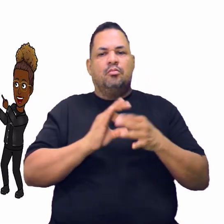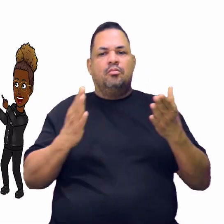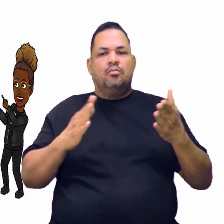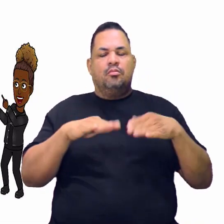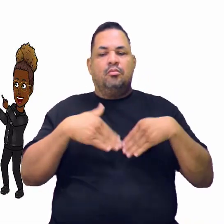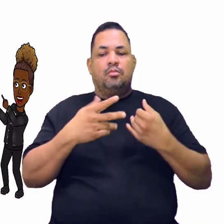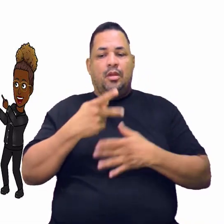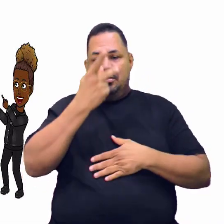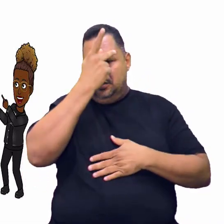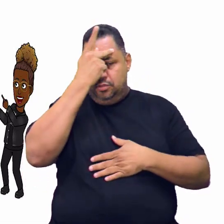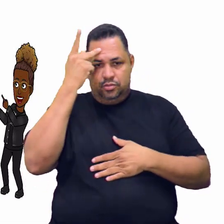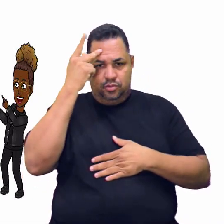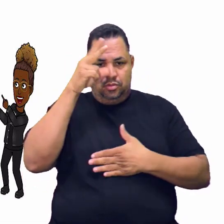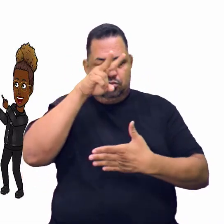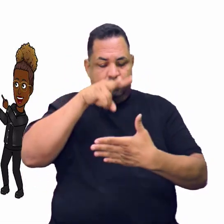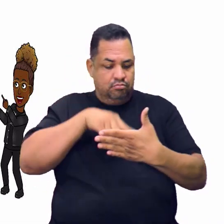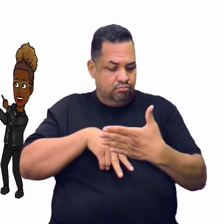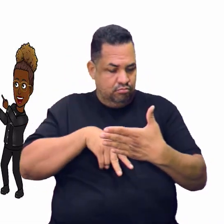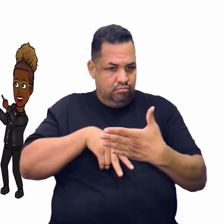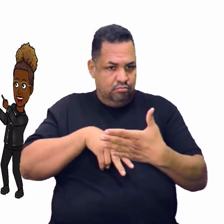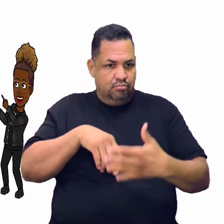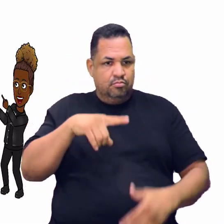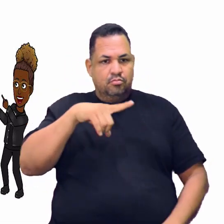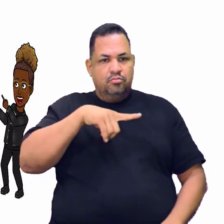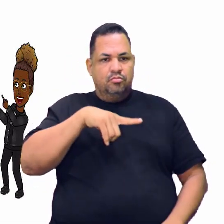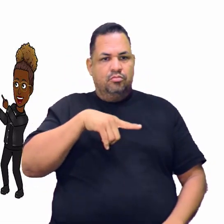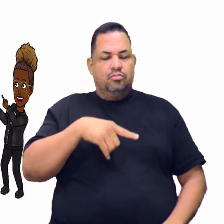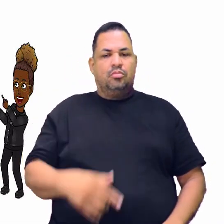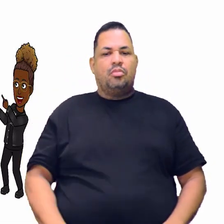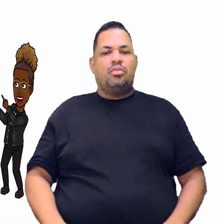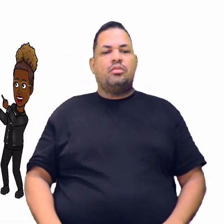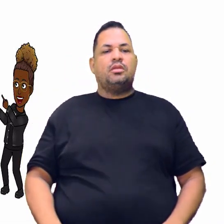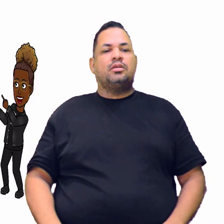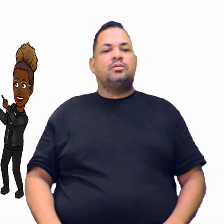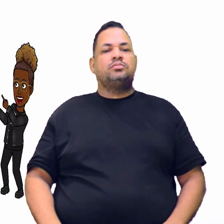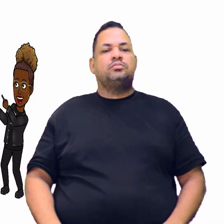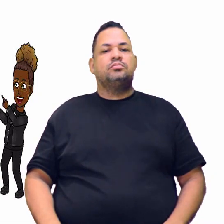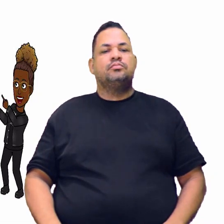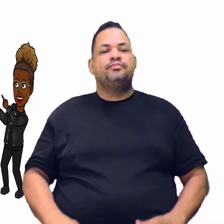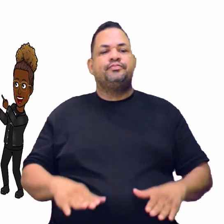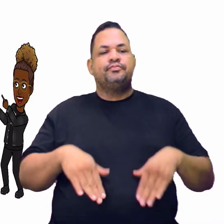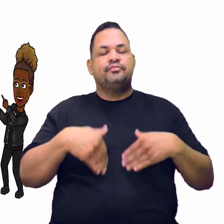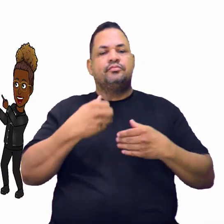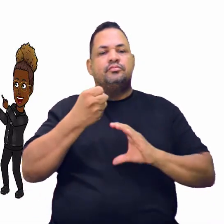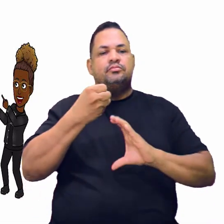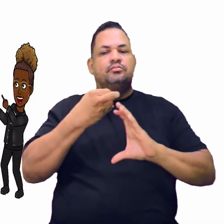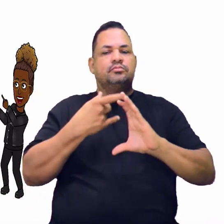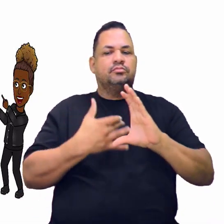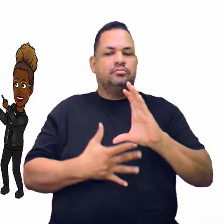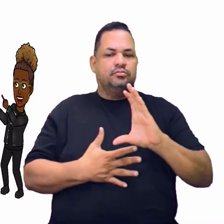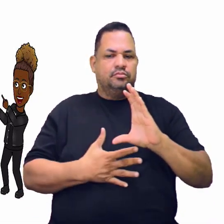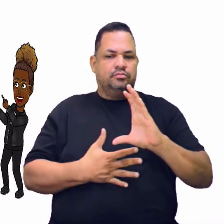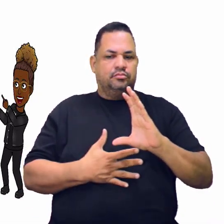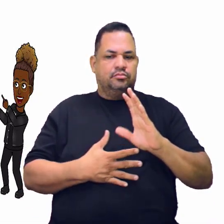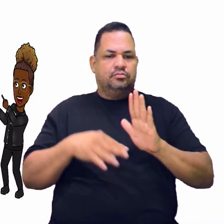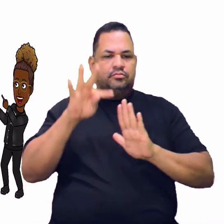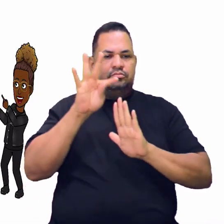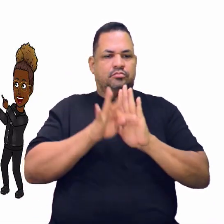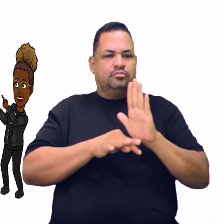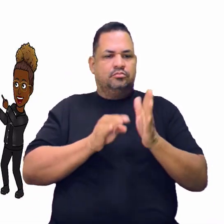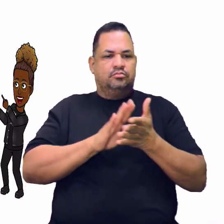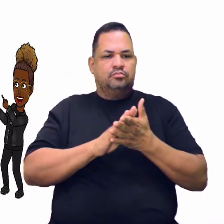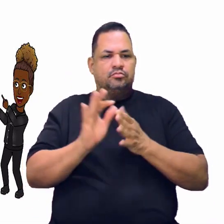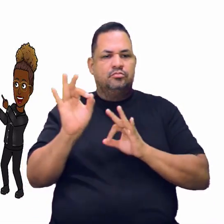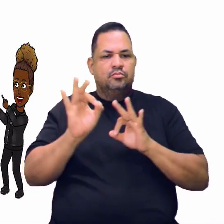atuação ao interlocutor. Nesse caso aí, nós temos um manual de instrução. Aí, quais são essas características? Instrui o